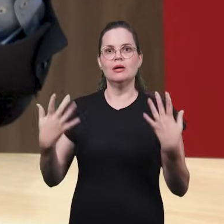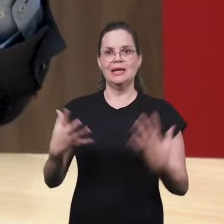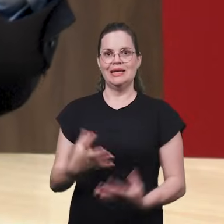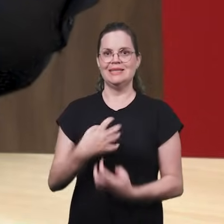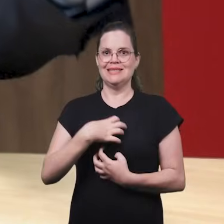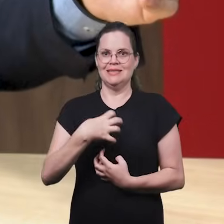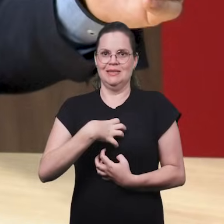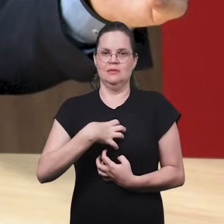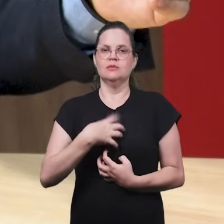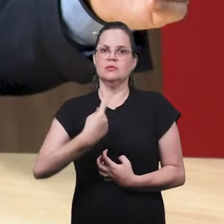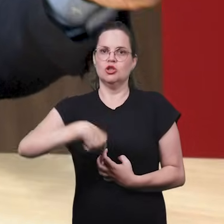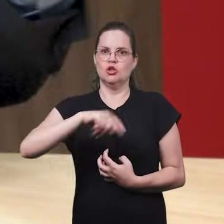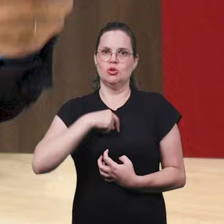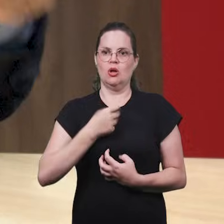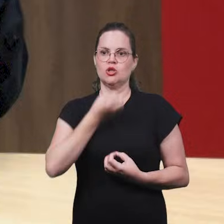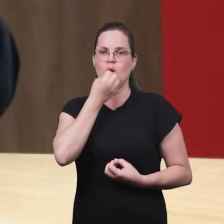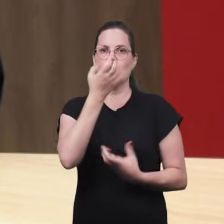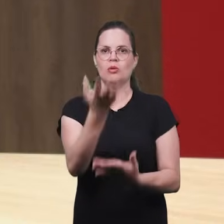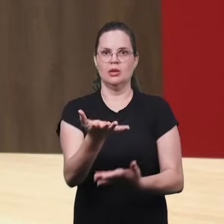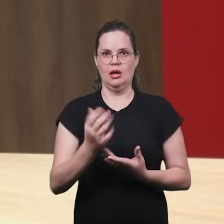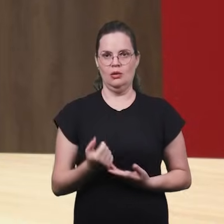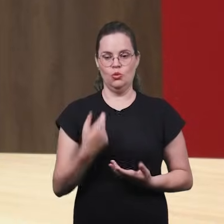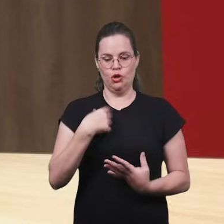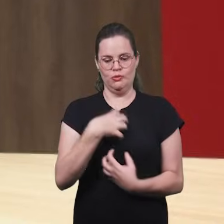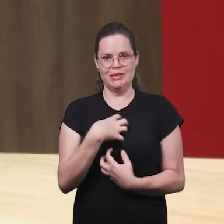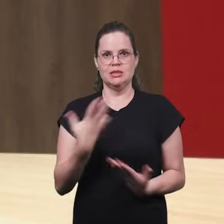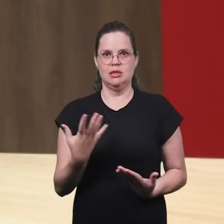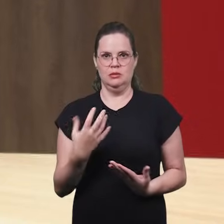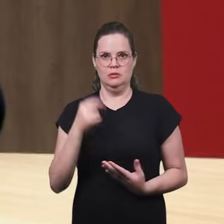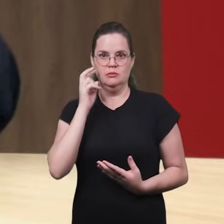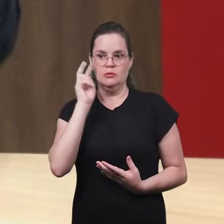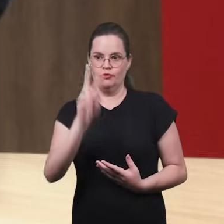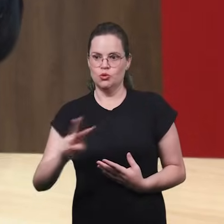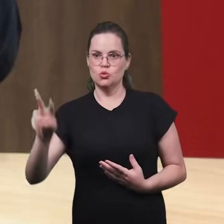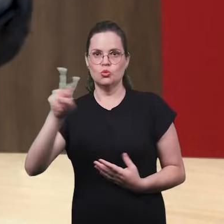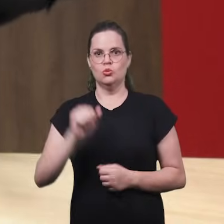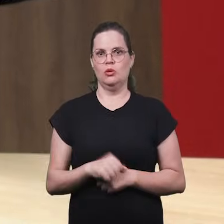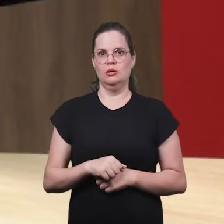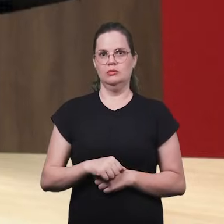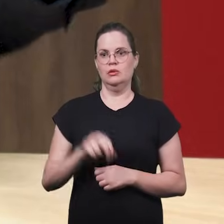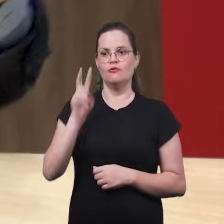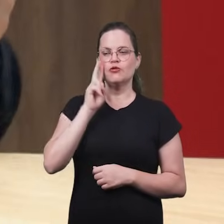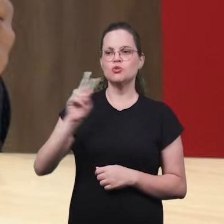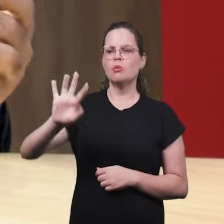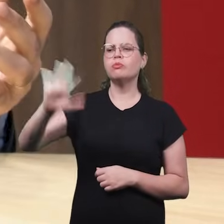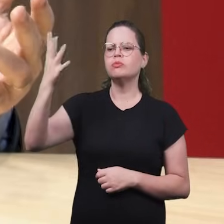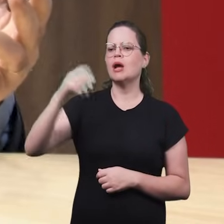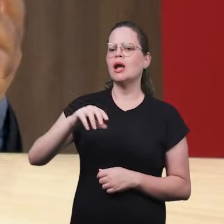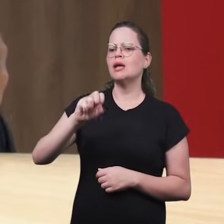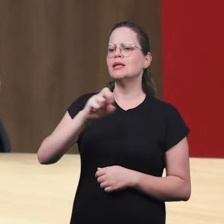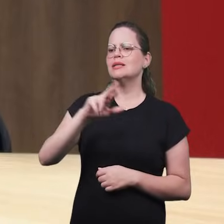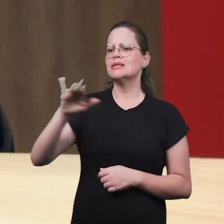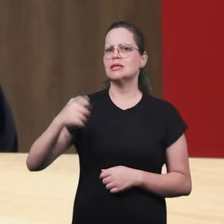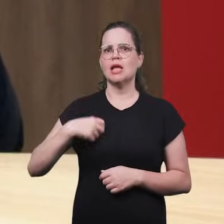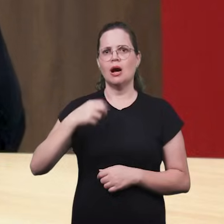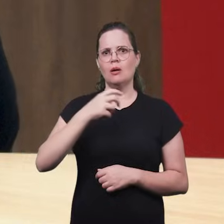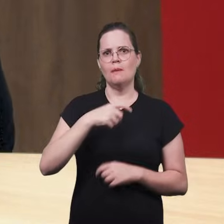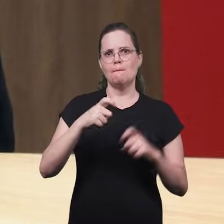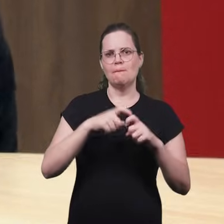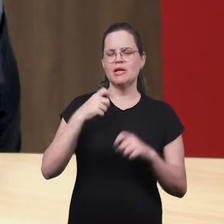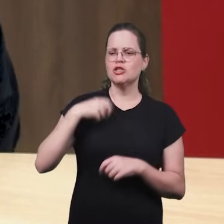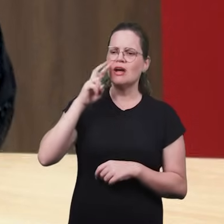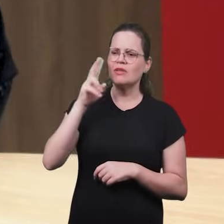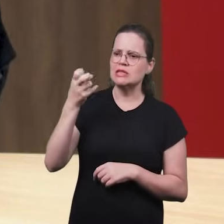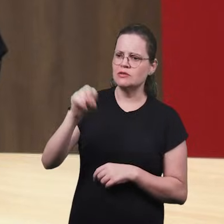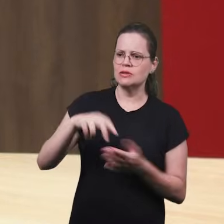Sinais é o que o médico vê e sintomas é o que você diz que tem. Correto. Então você entra, o médico está vendo os sinais, você está mancando, se você está com o